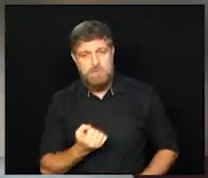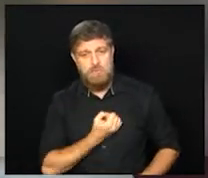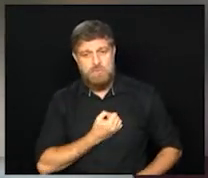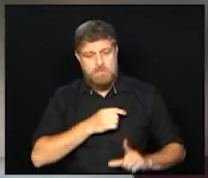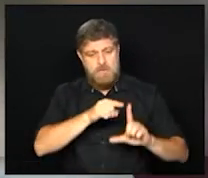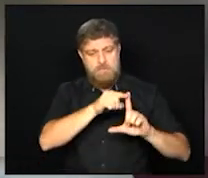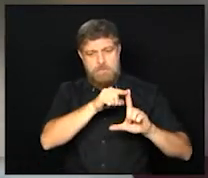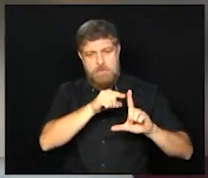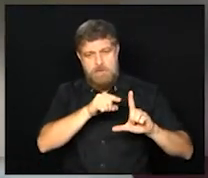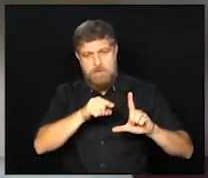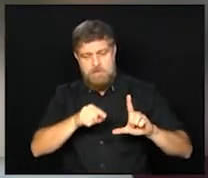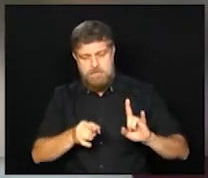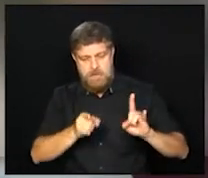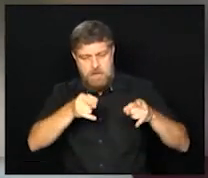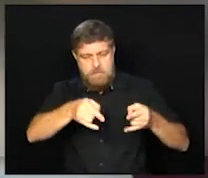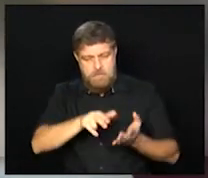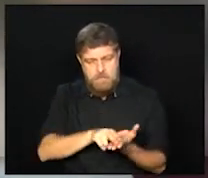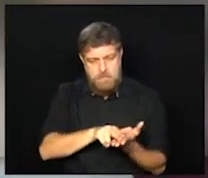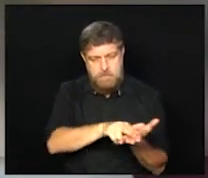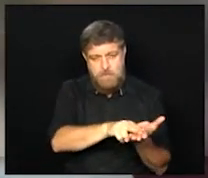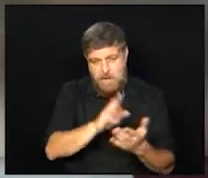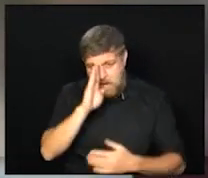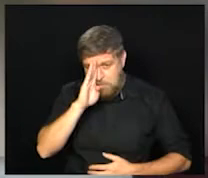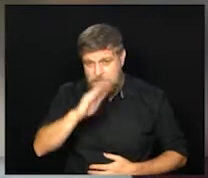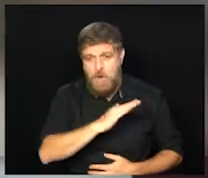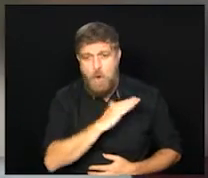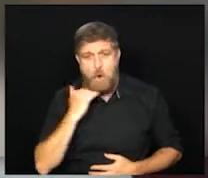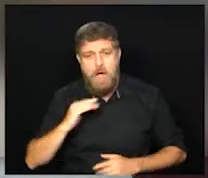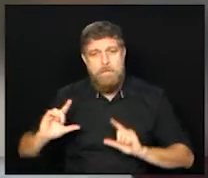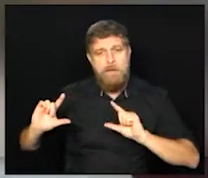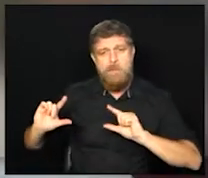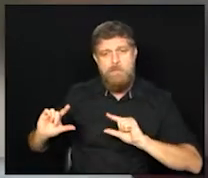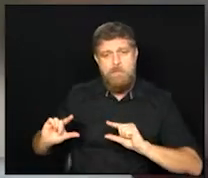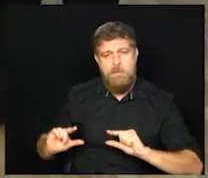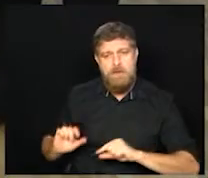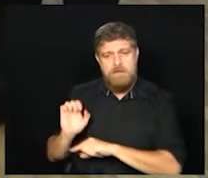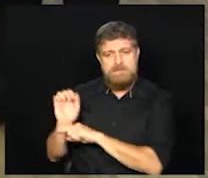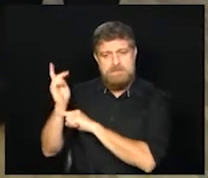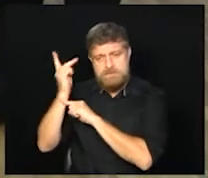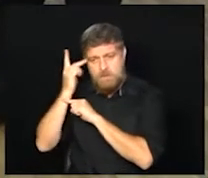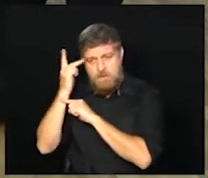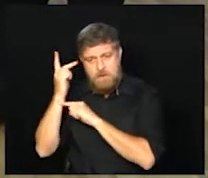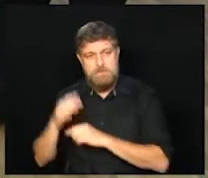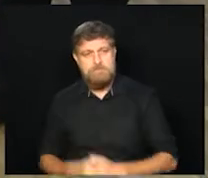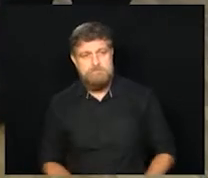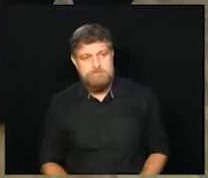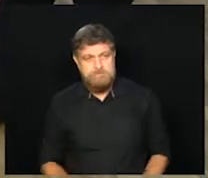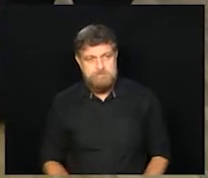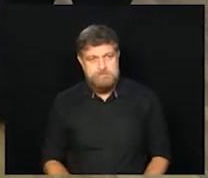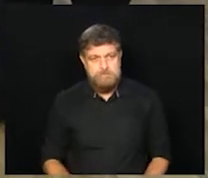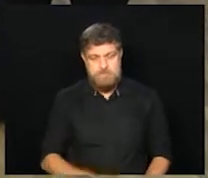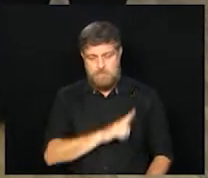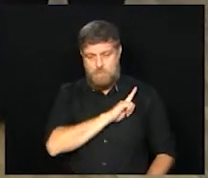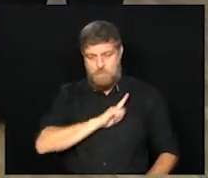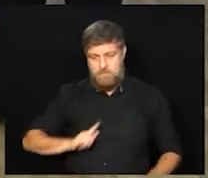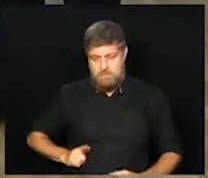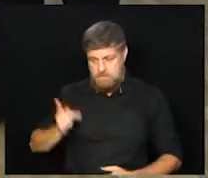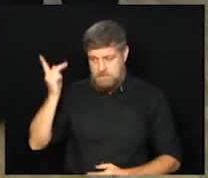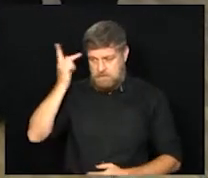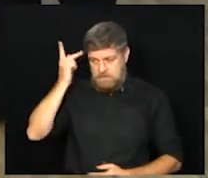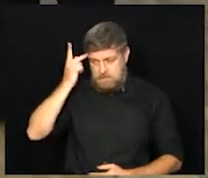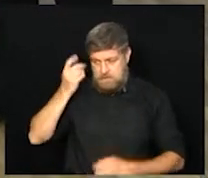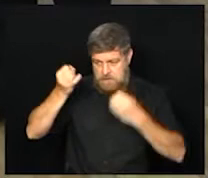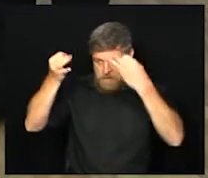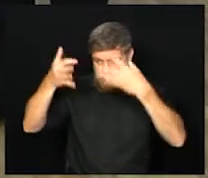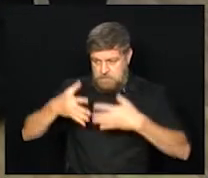de internações e principalmente de óbitos em São Paulo. Bom, Mirna Abreu, o governador citou